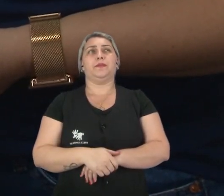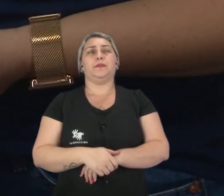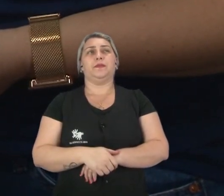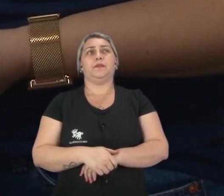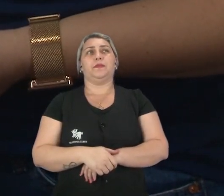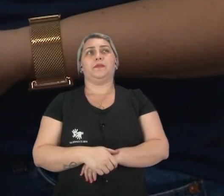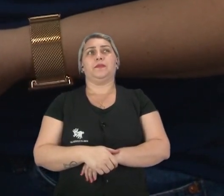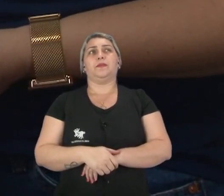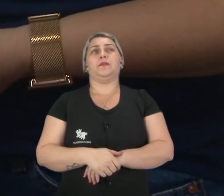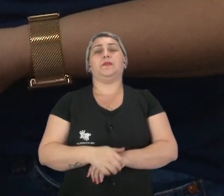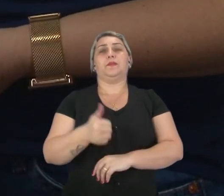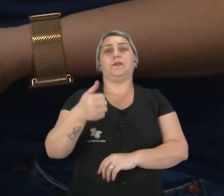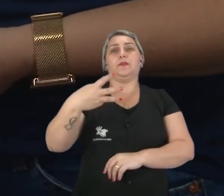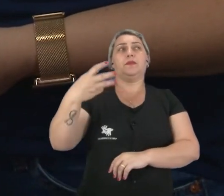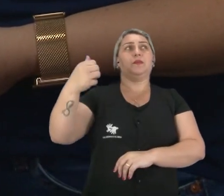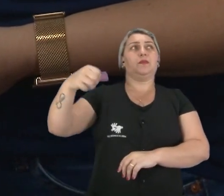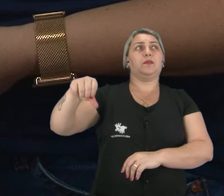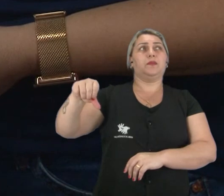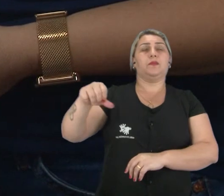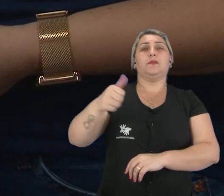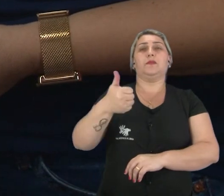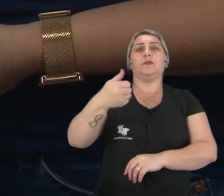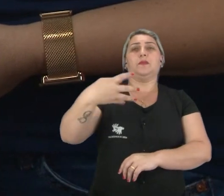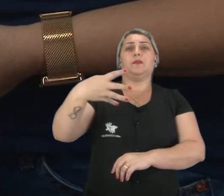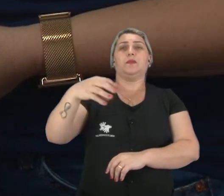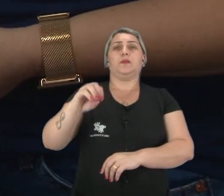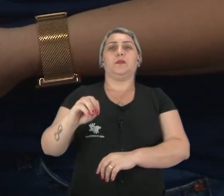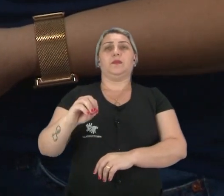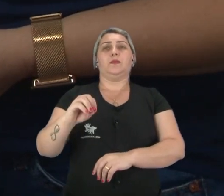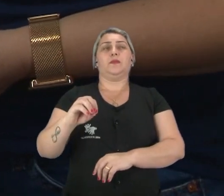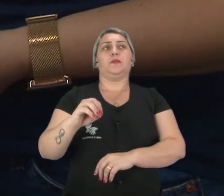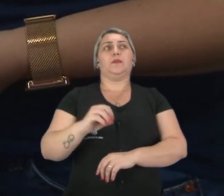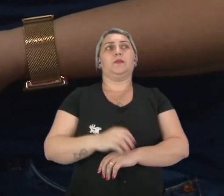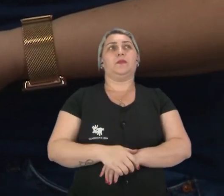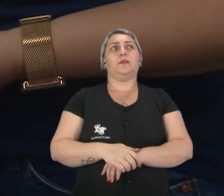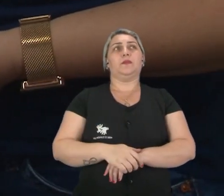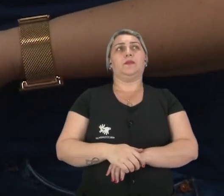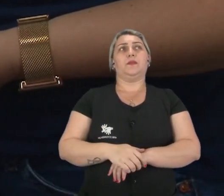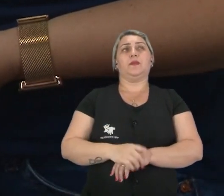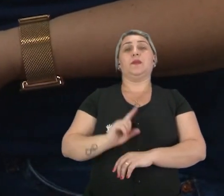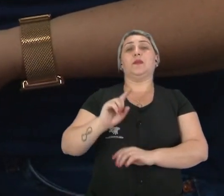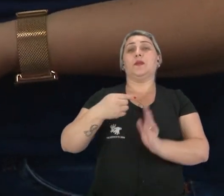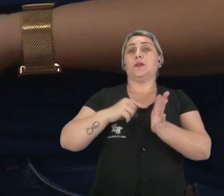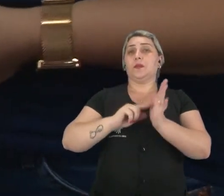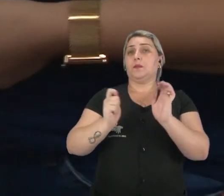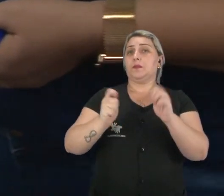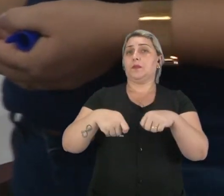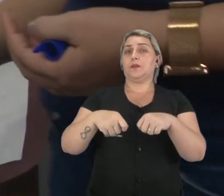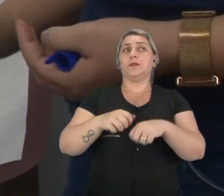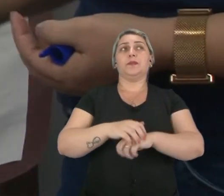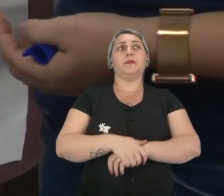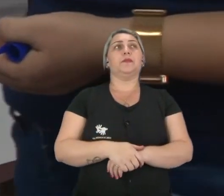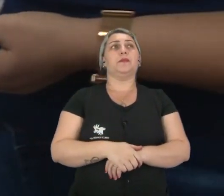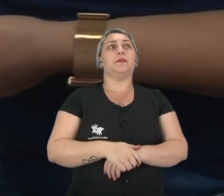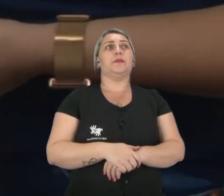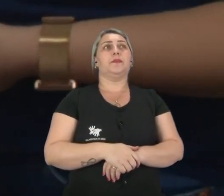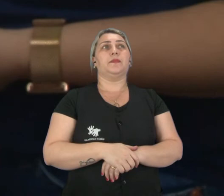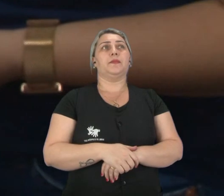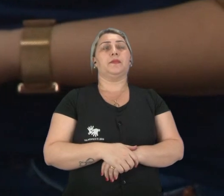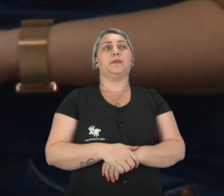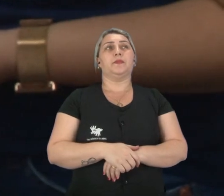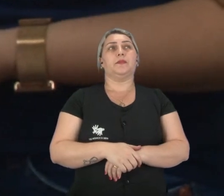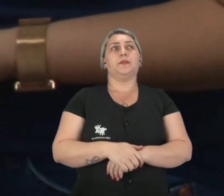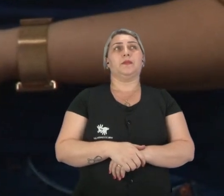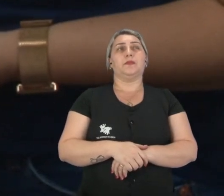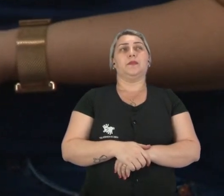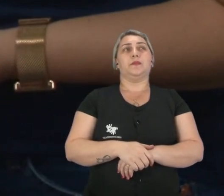1,38, 1,39, 1,40. Aqui eu vou ter uma outra possibilidade, certo?